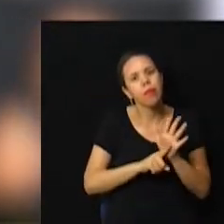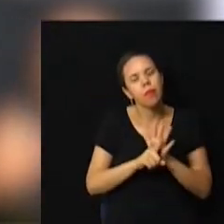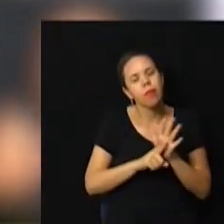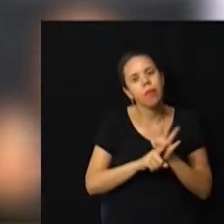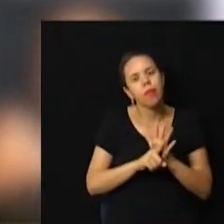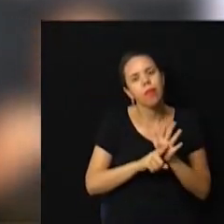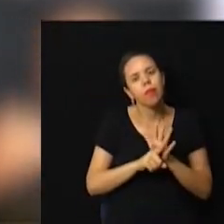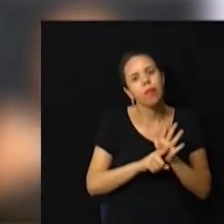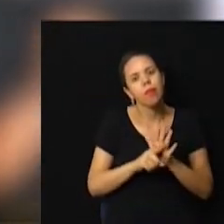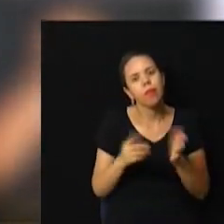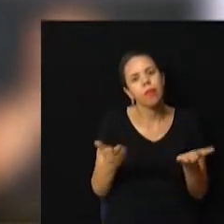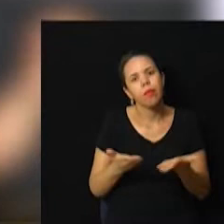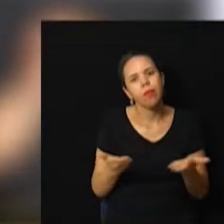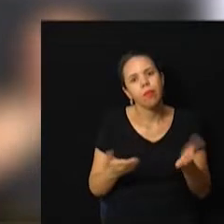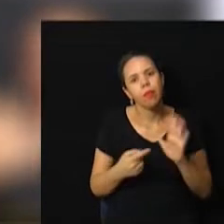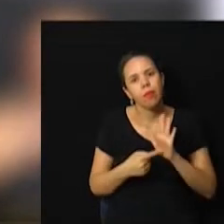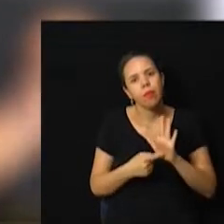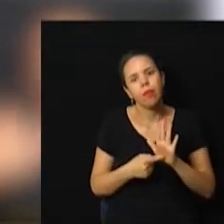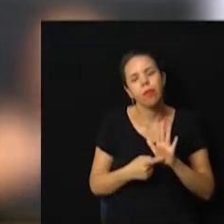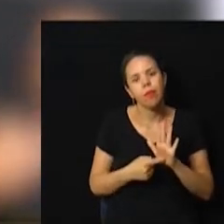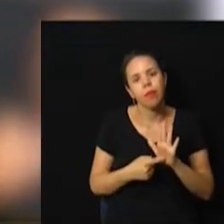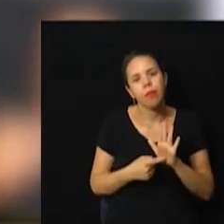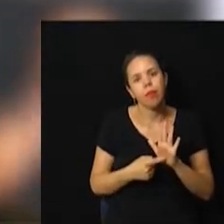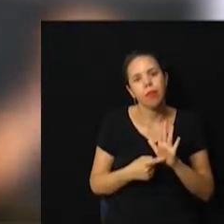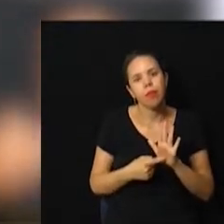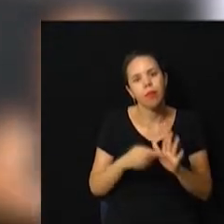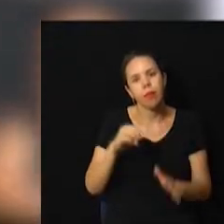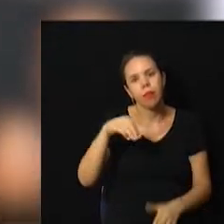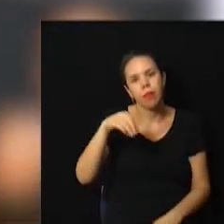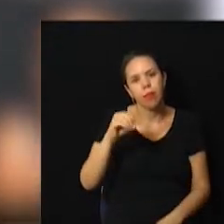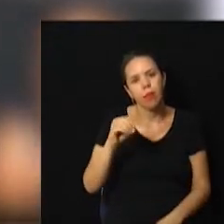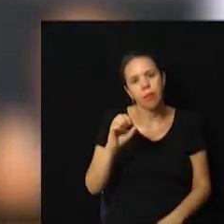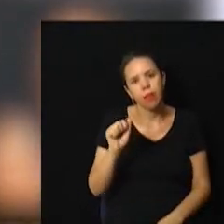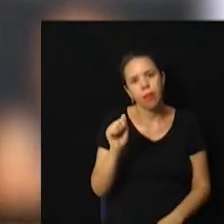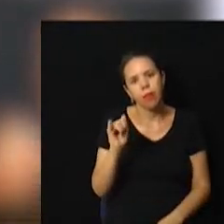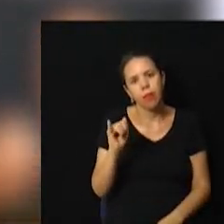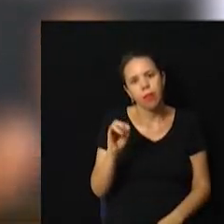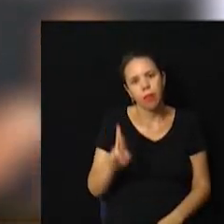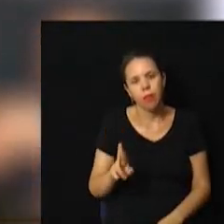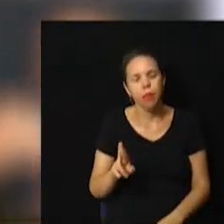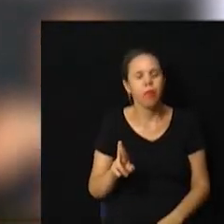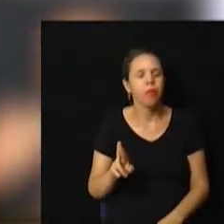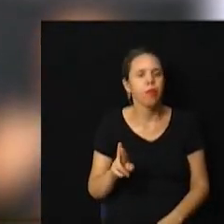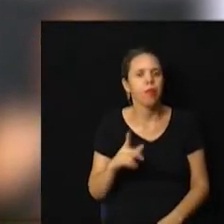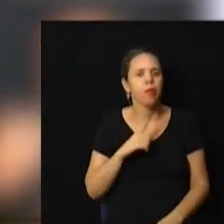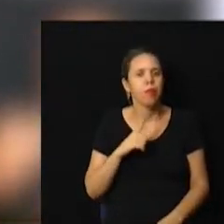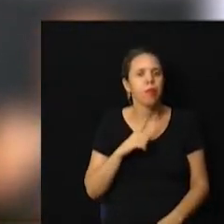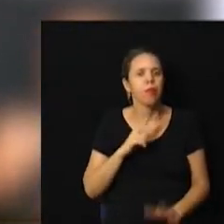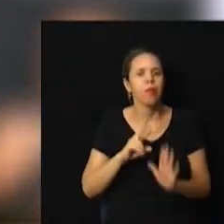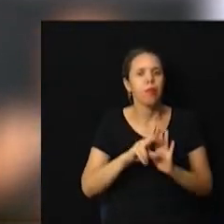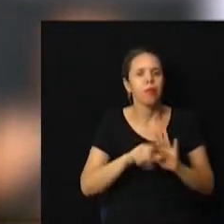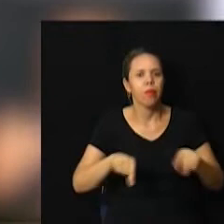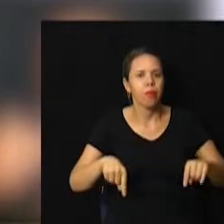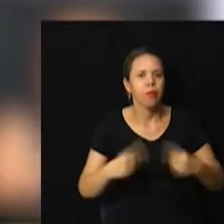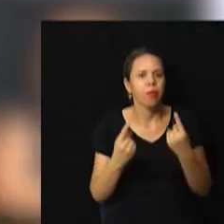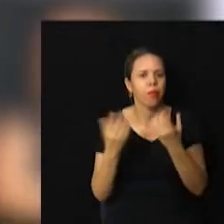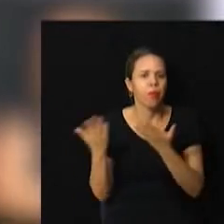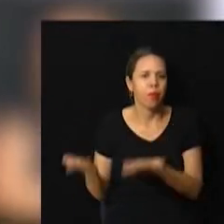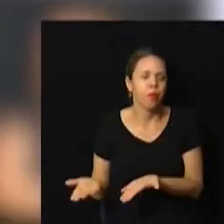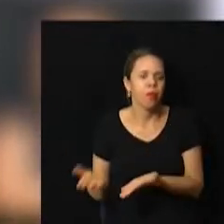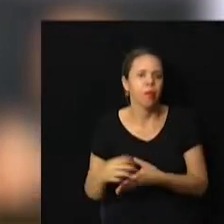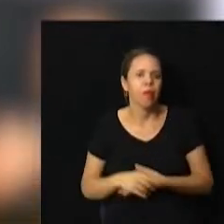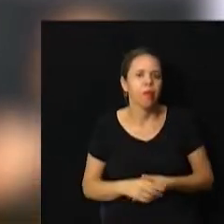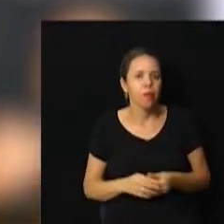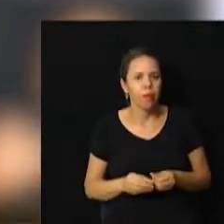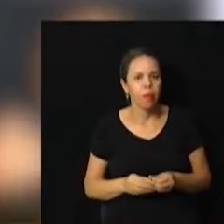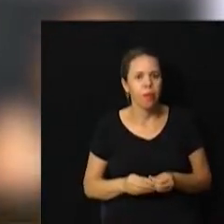aos dados que serão hoje agora apresentados pelo Moacir, nós temos vários